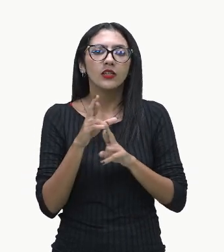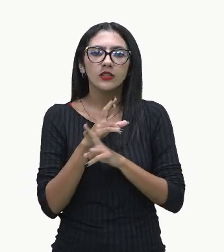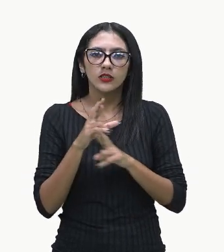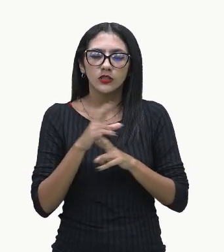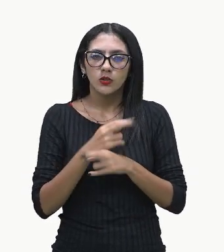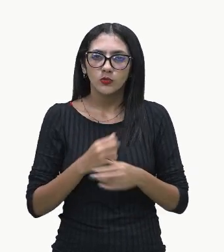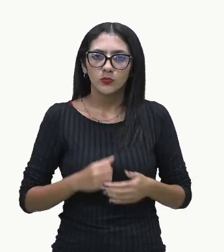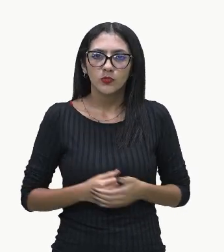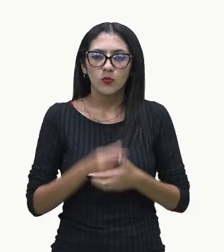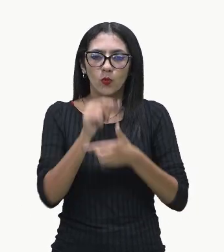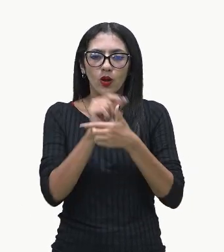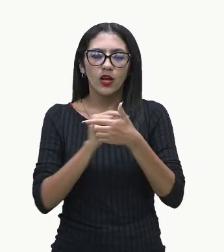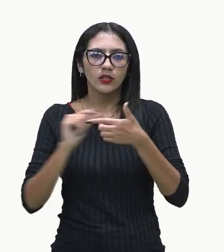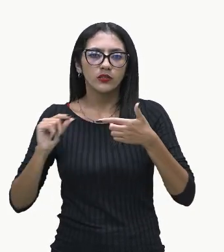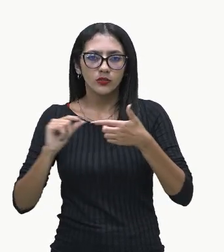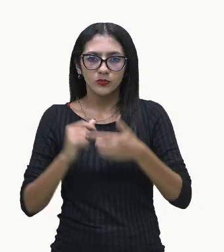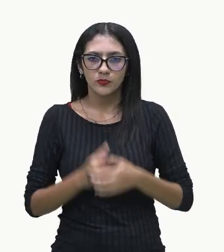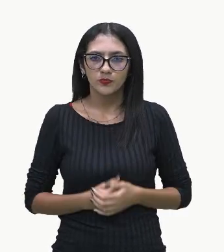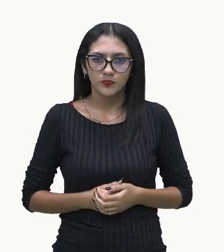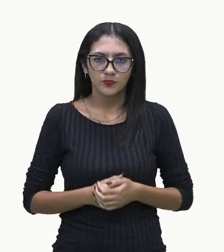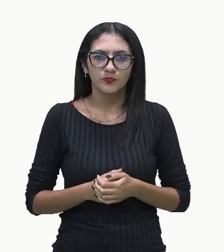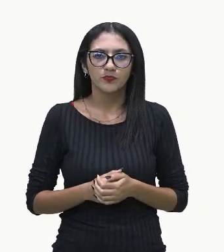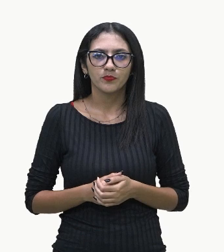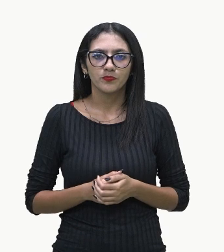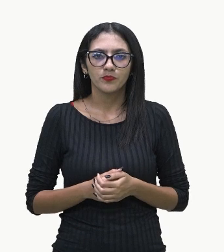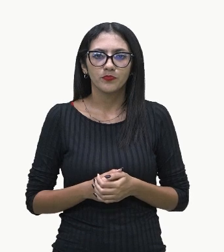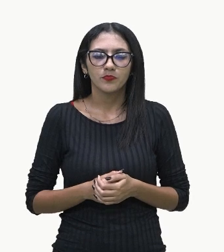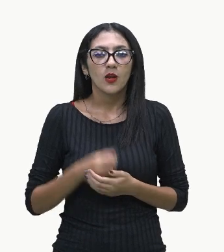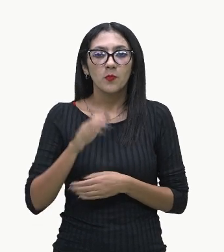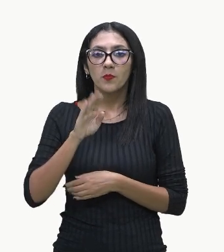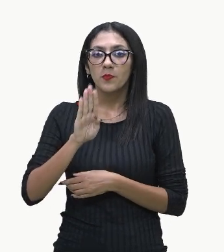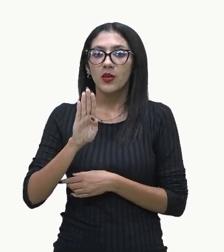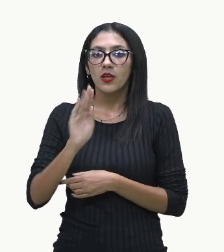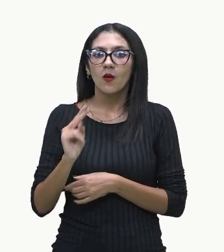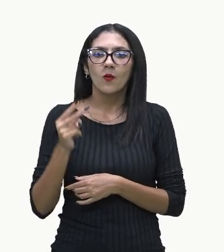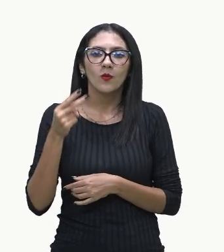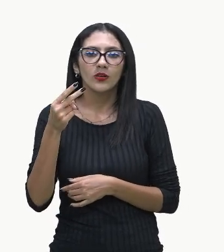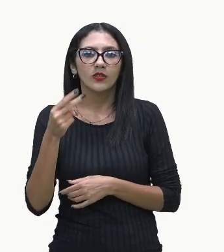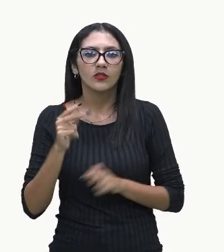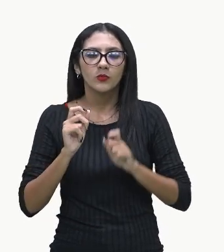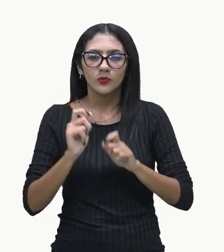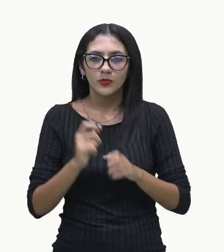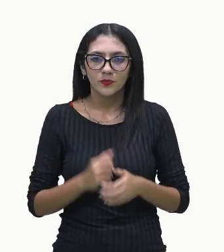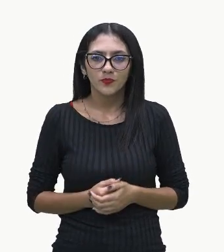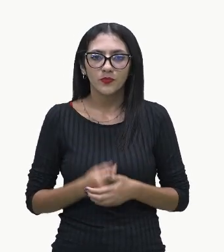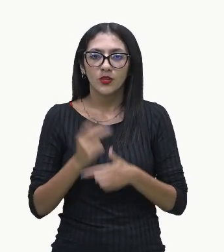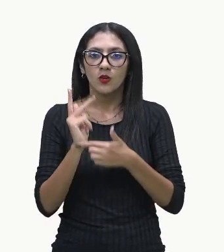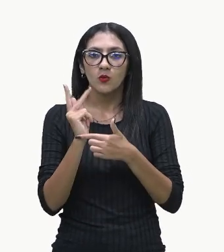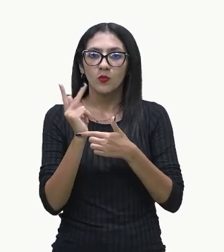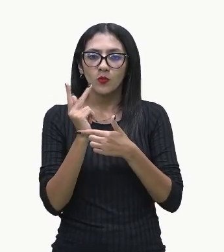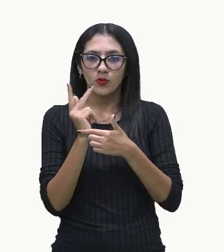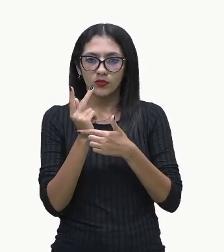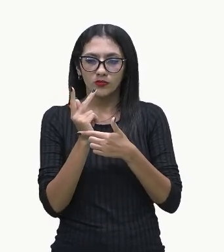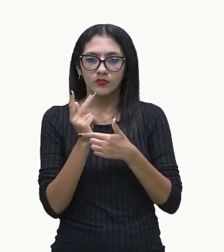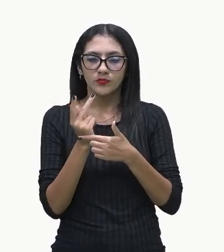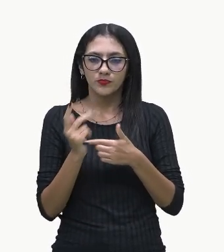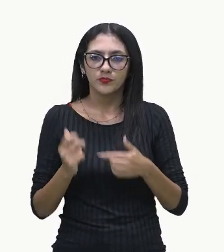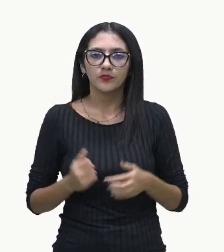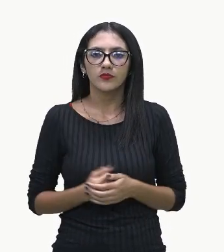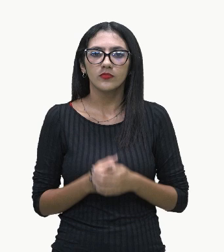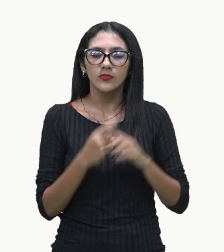bem? E B ao quadrado, quem é? É a hipotenusa multiplicada pela